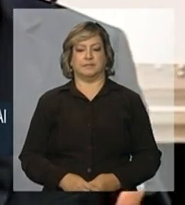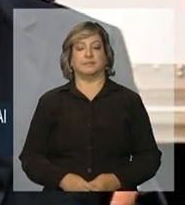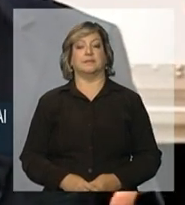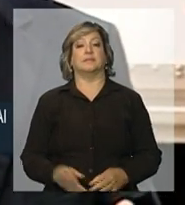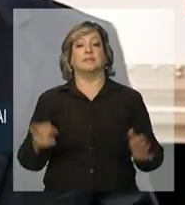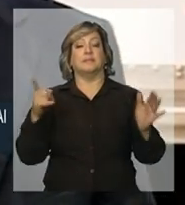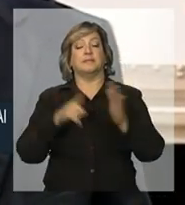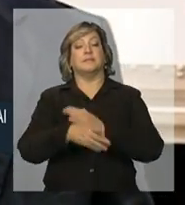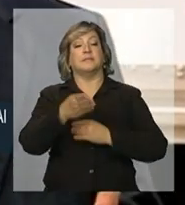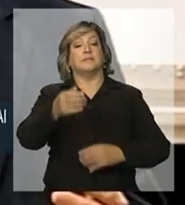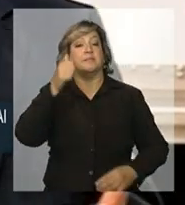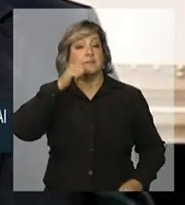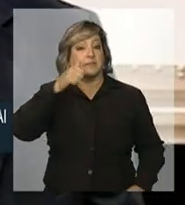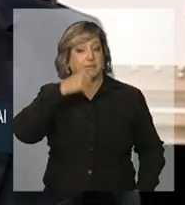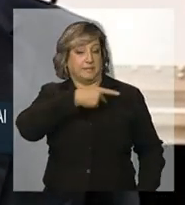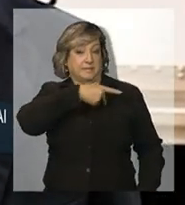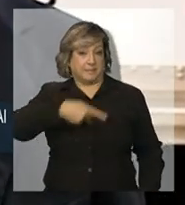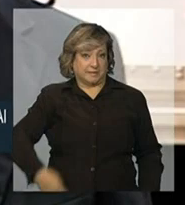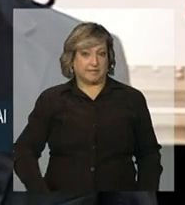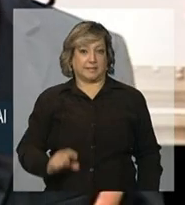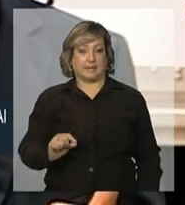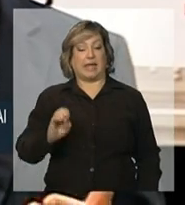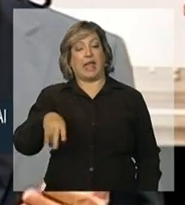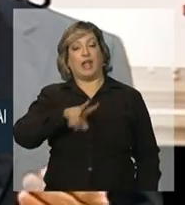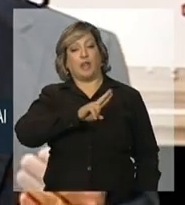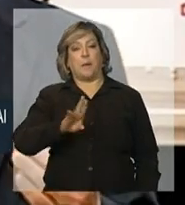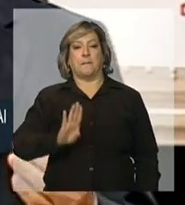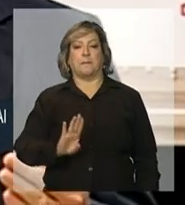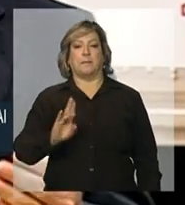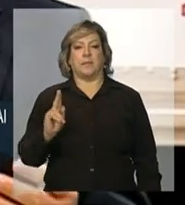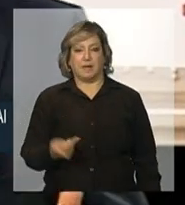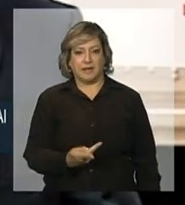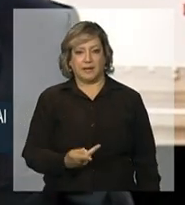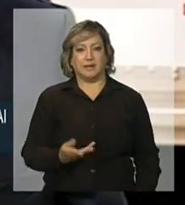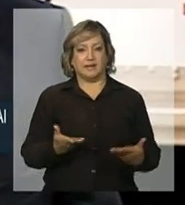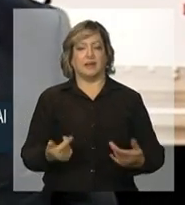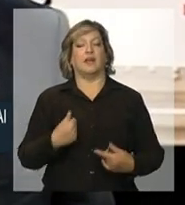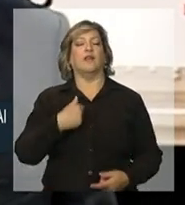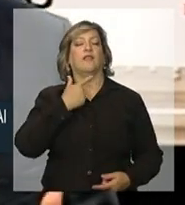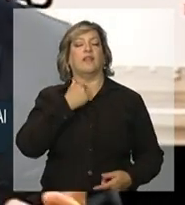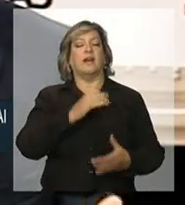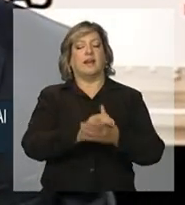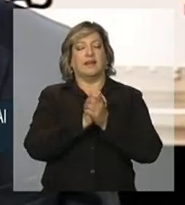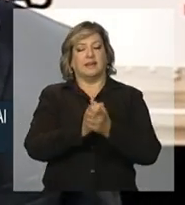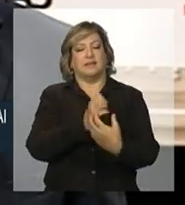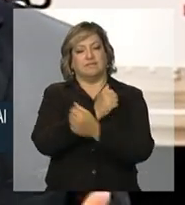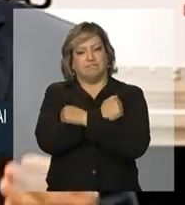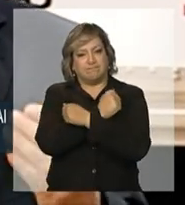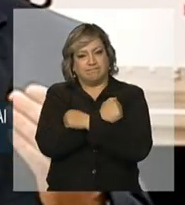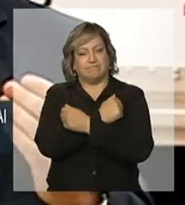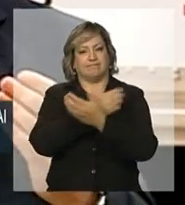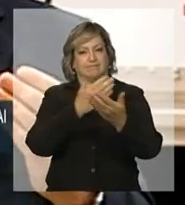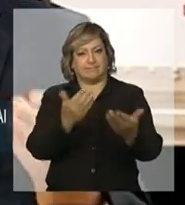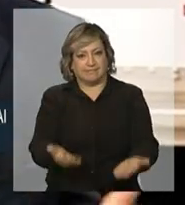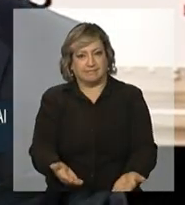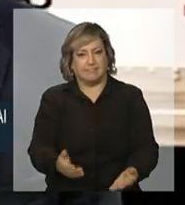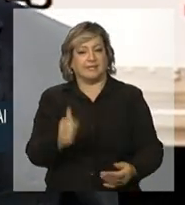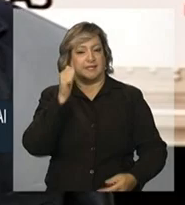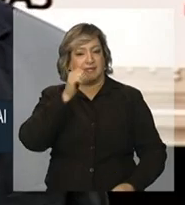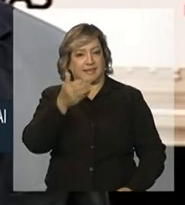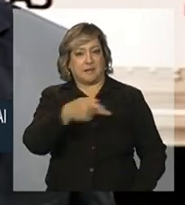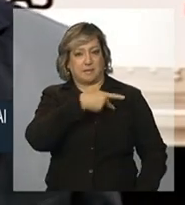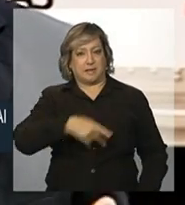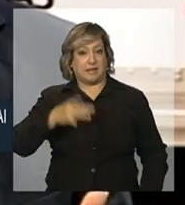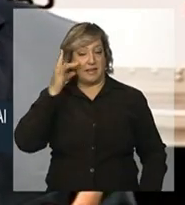Senhora Presidente, em nome de Belo Horizonte, eu queria me congratular com a senhora, que pelo